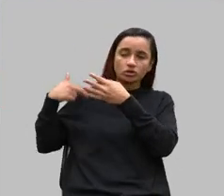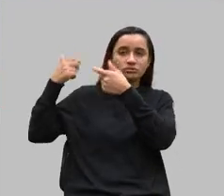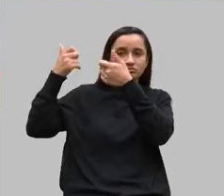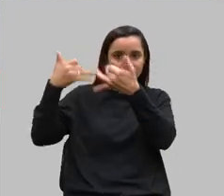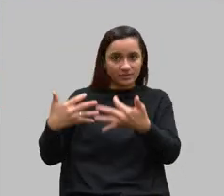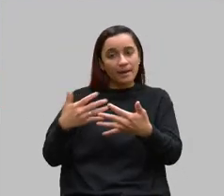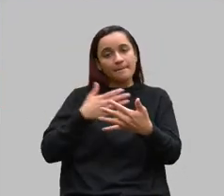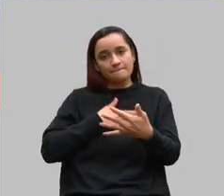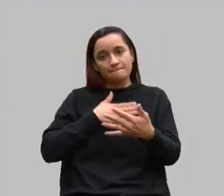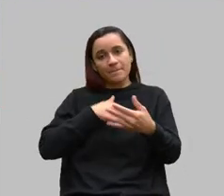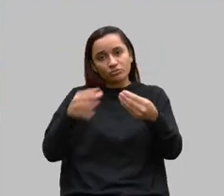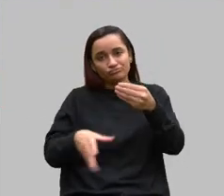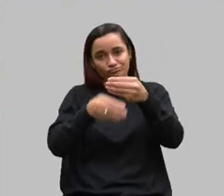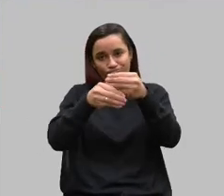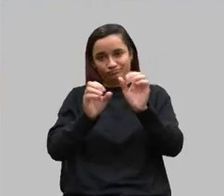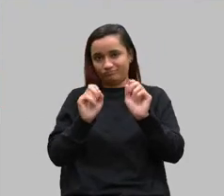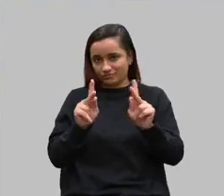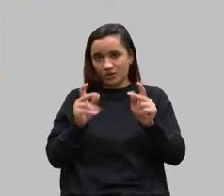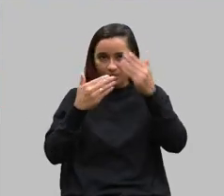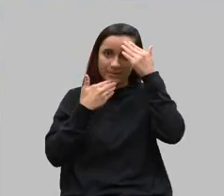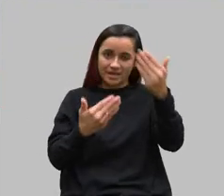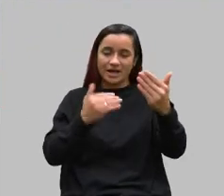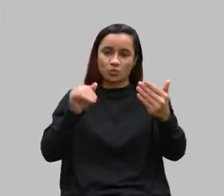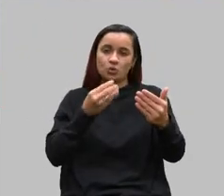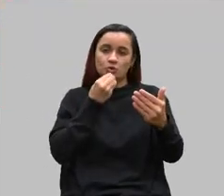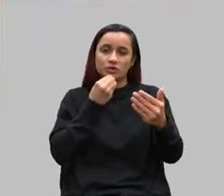destaque e agradeço a oportunidade